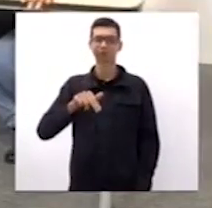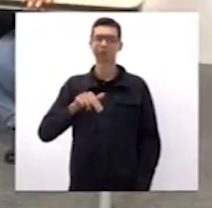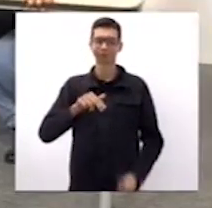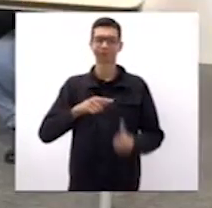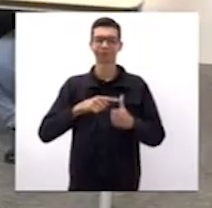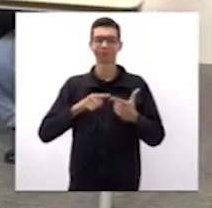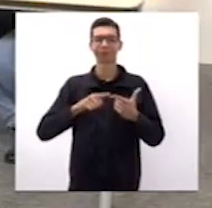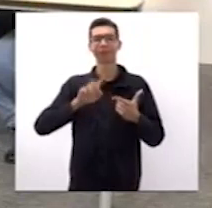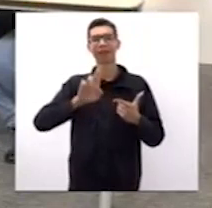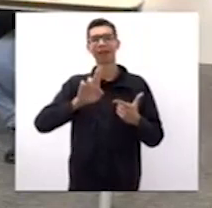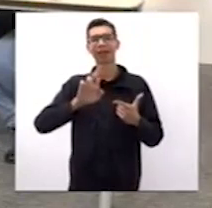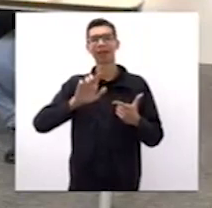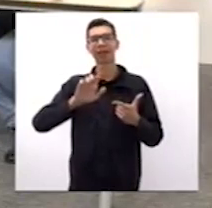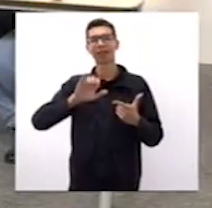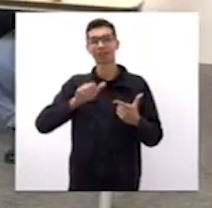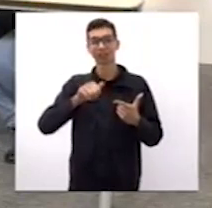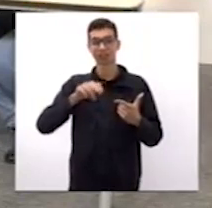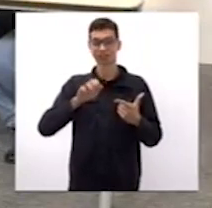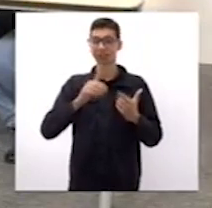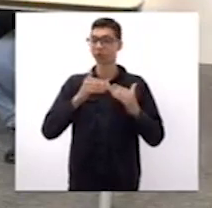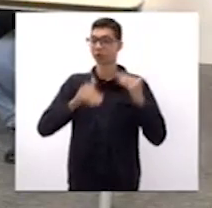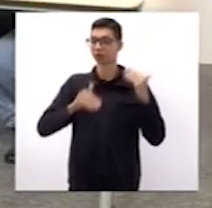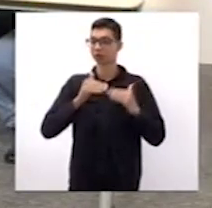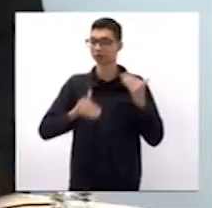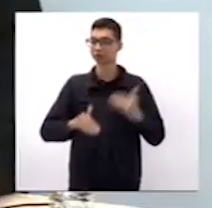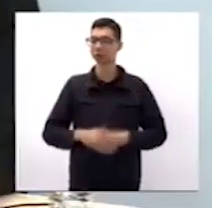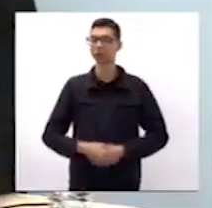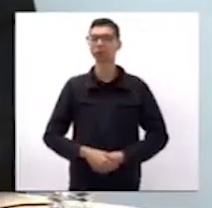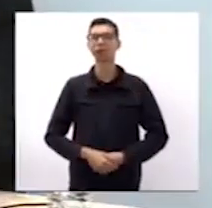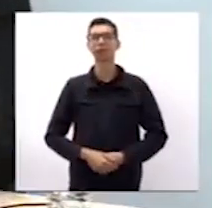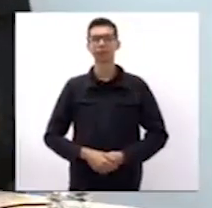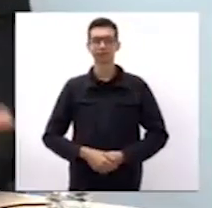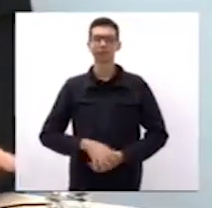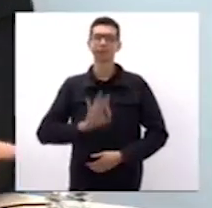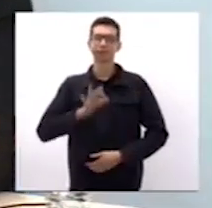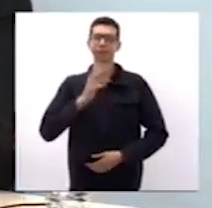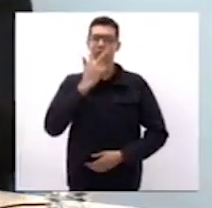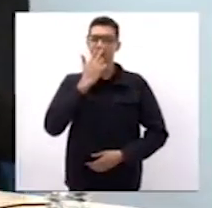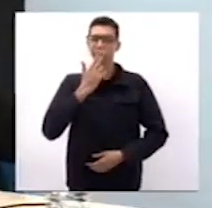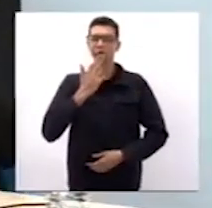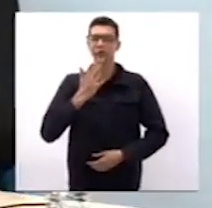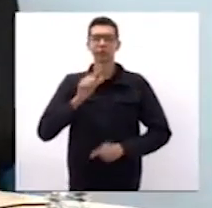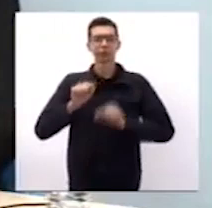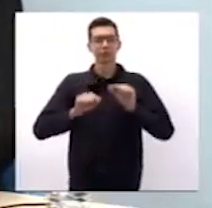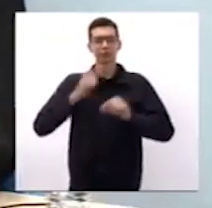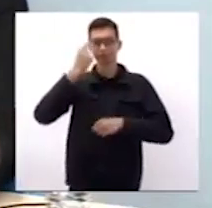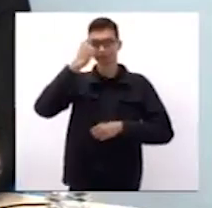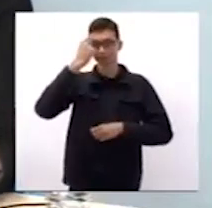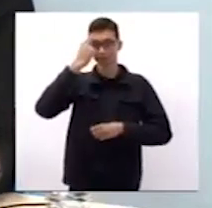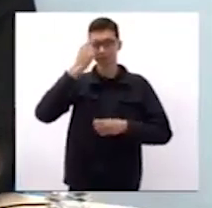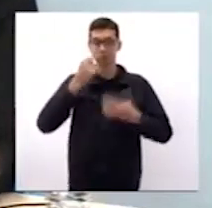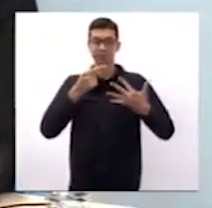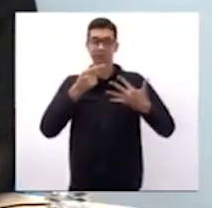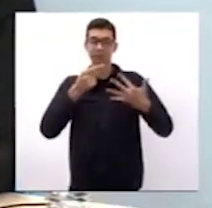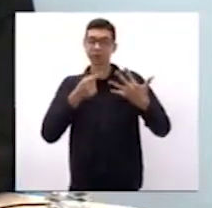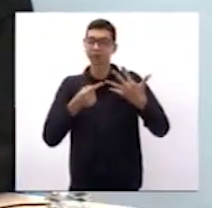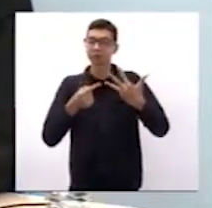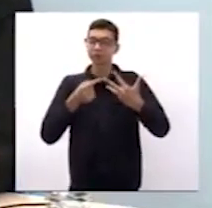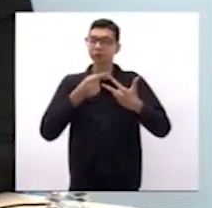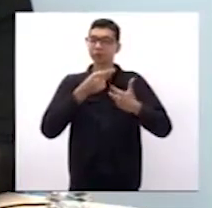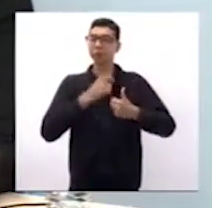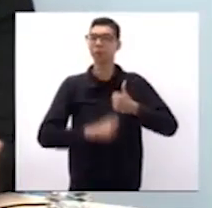o enriquecimento da nossa reflexão é exatamente isso. A gente pensar, né, nos pontos positivos e nos pontos